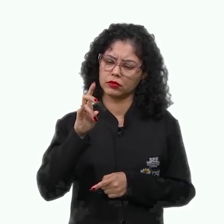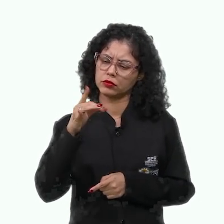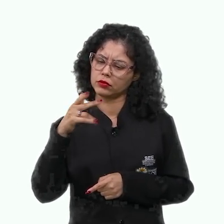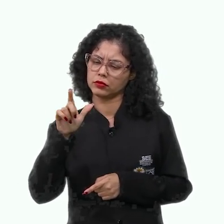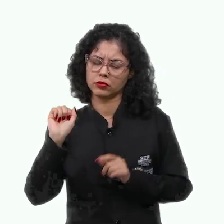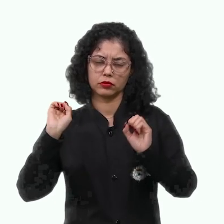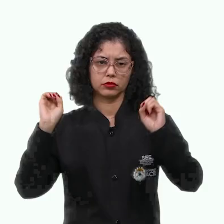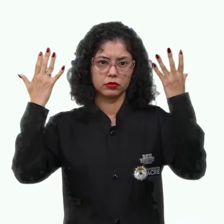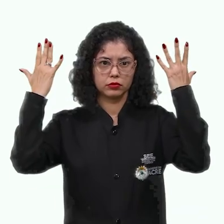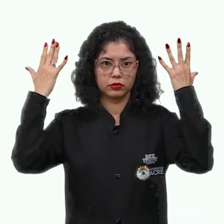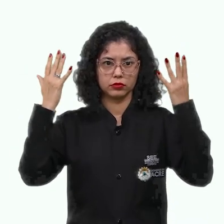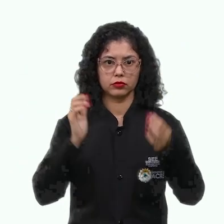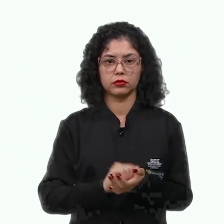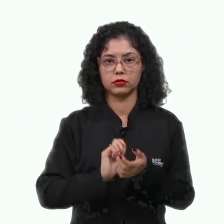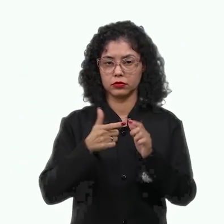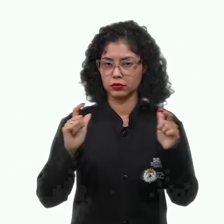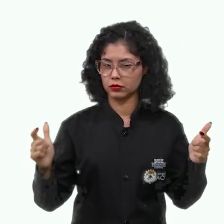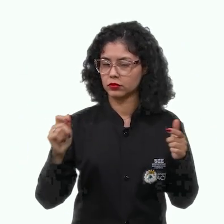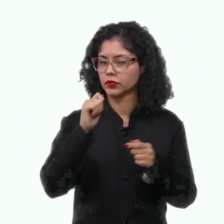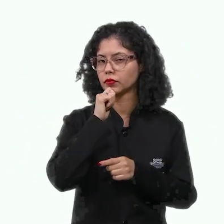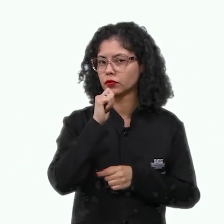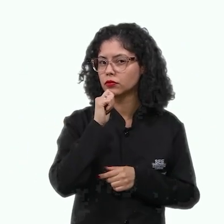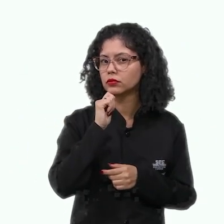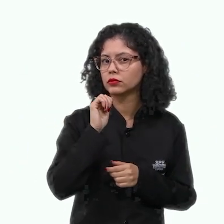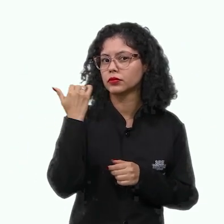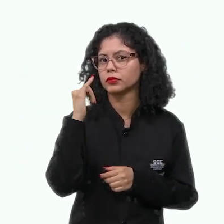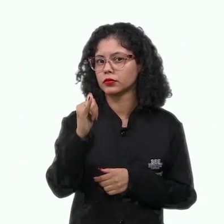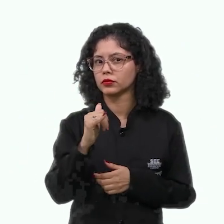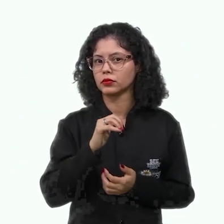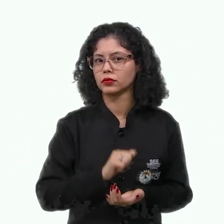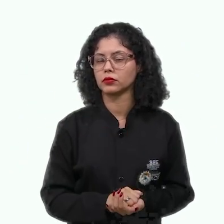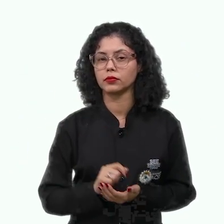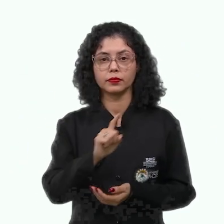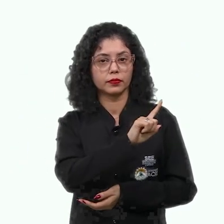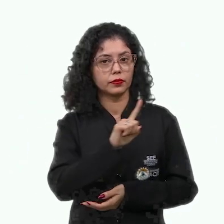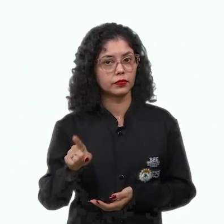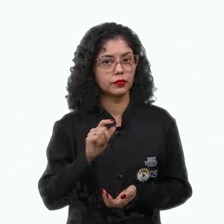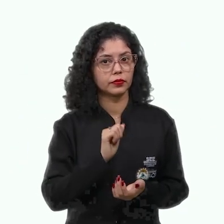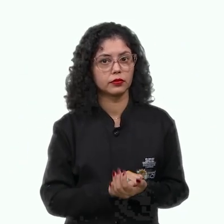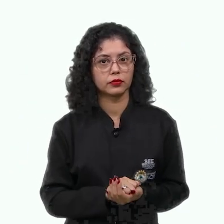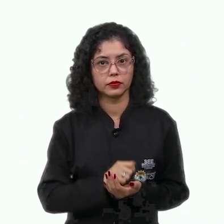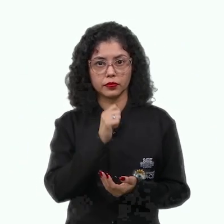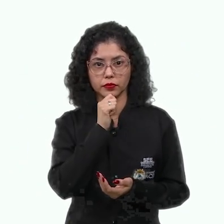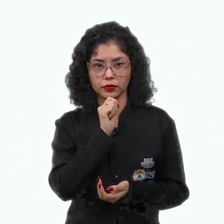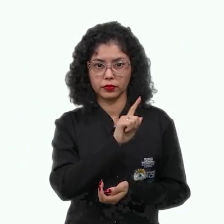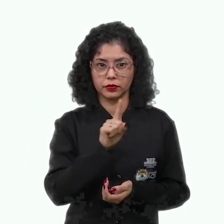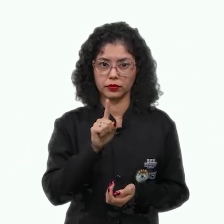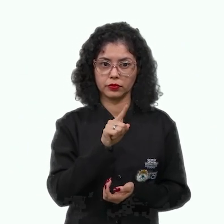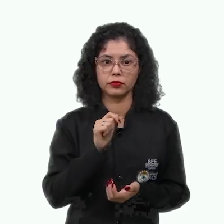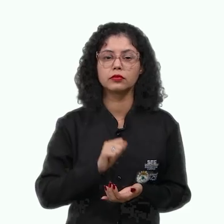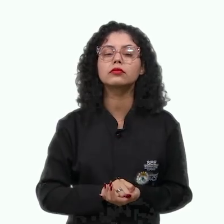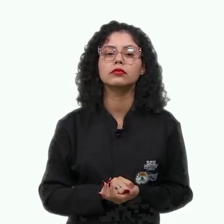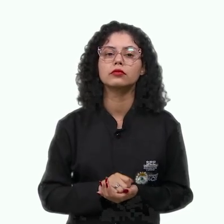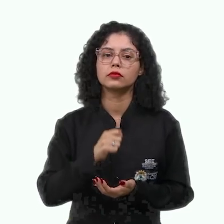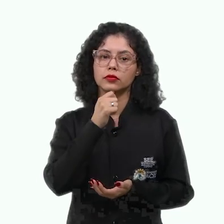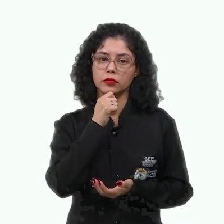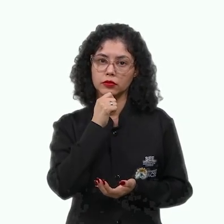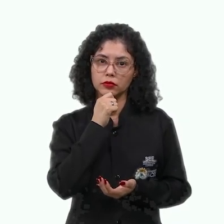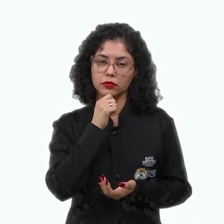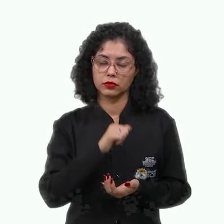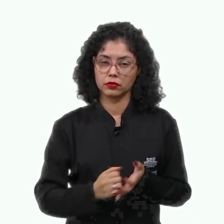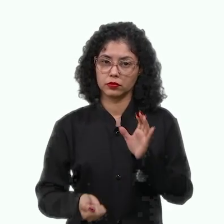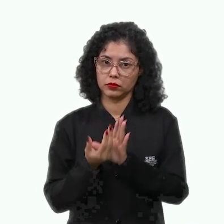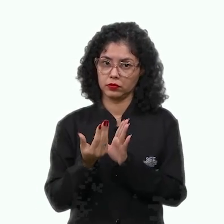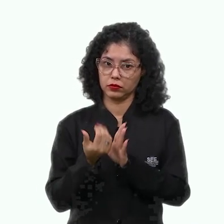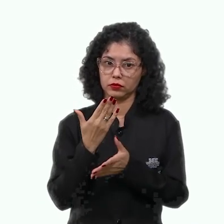mudanças climáticas e aumento da eficiência energética. Não, aumento da eficiência energética não tem nada a ver aí com